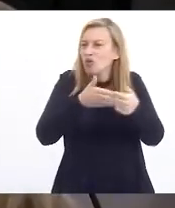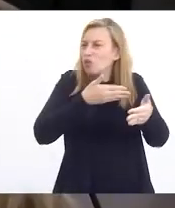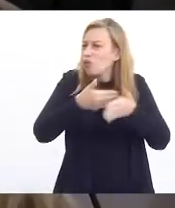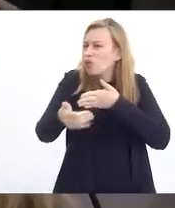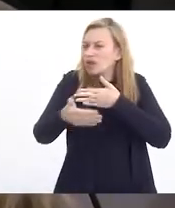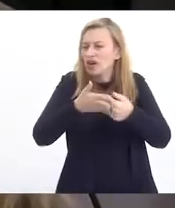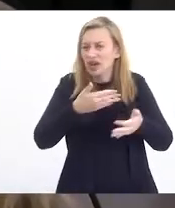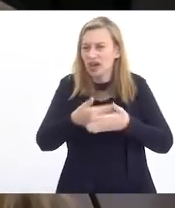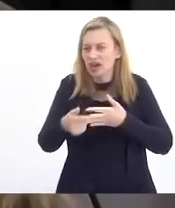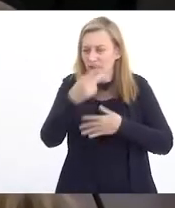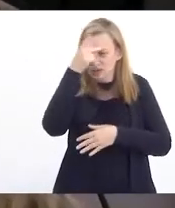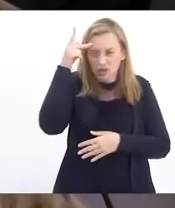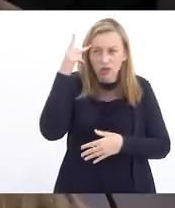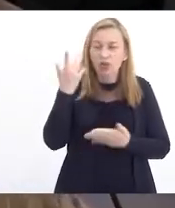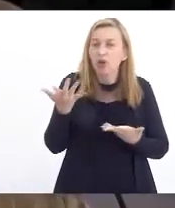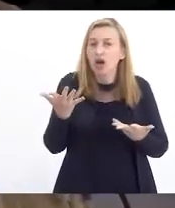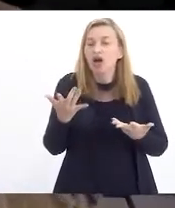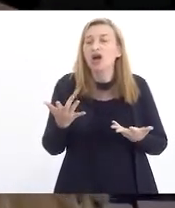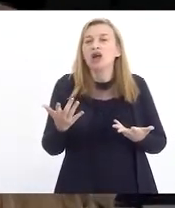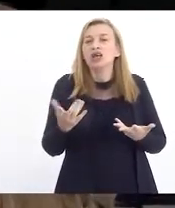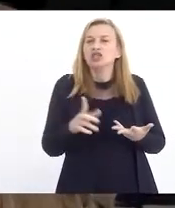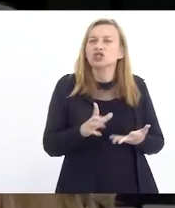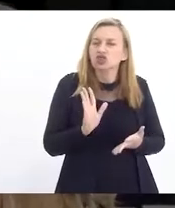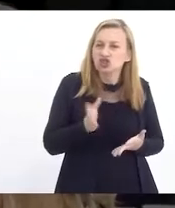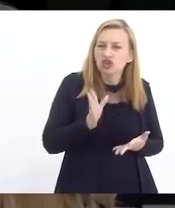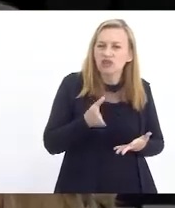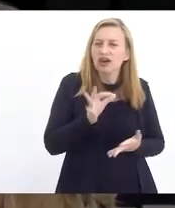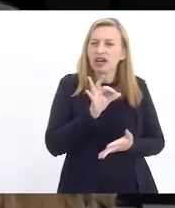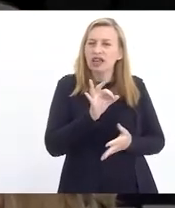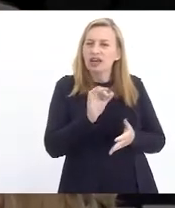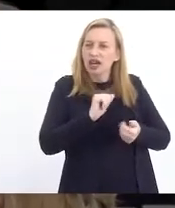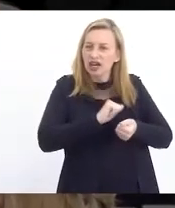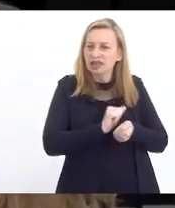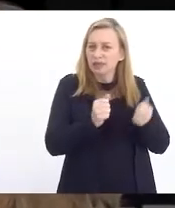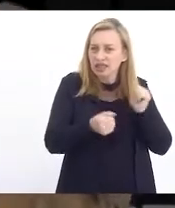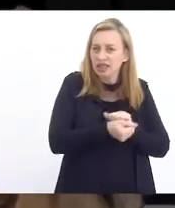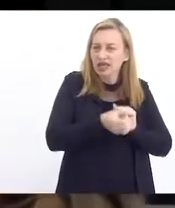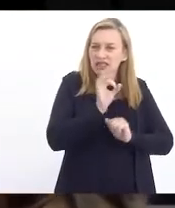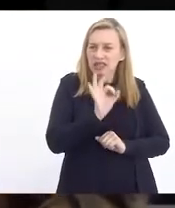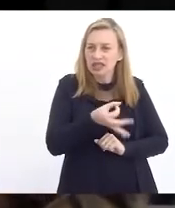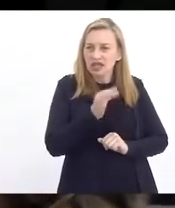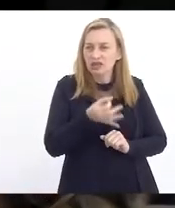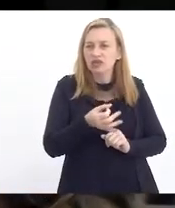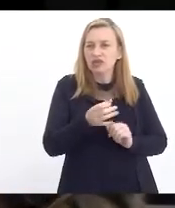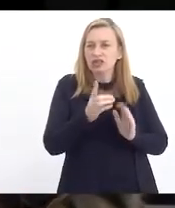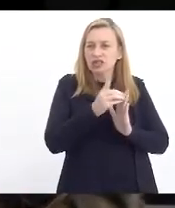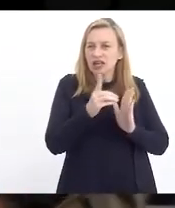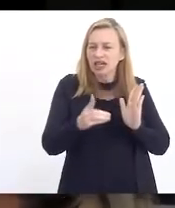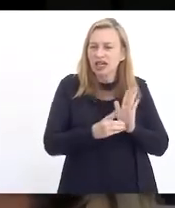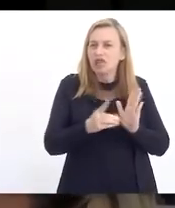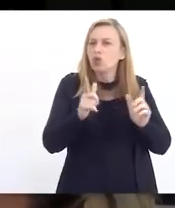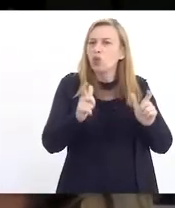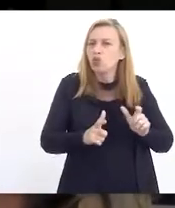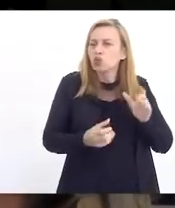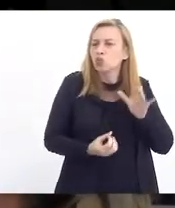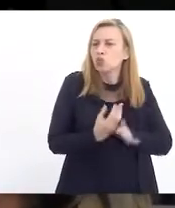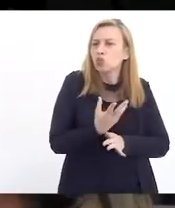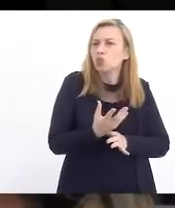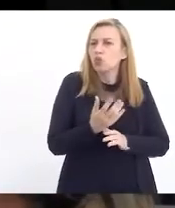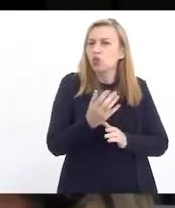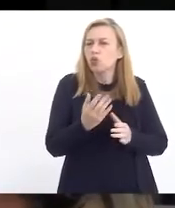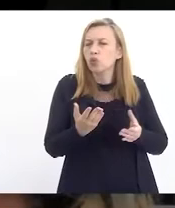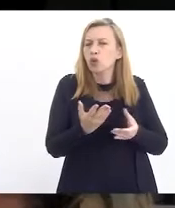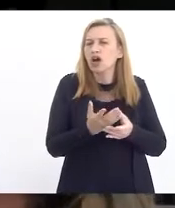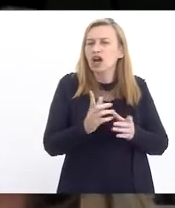acesso. Uma coisa que a gente já vai, inclusive, adotar. Foi publicado um decreto onde as ações